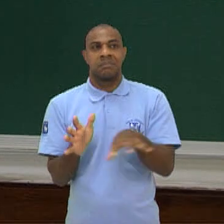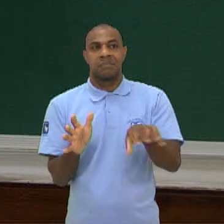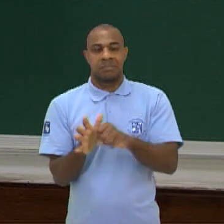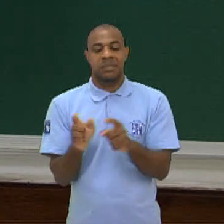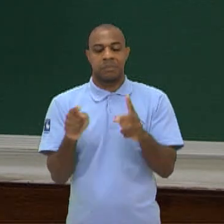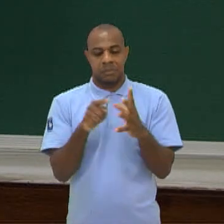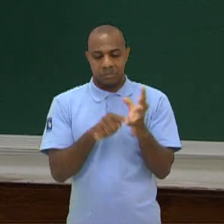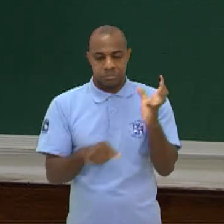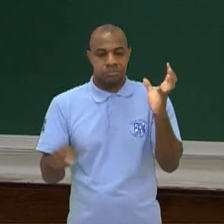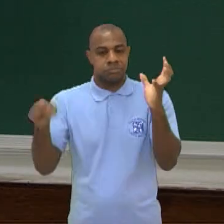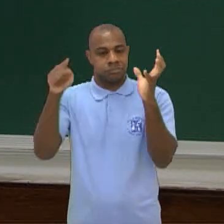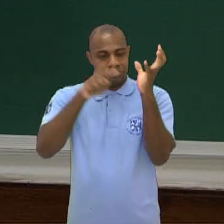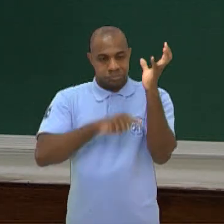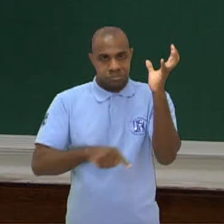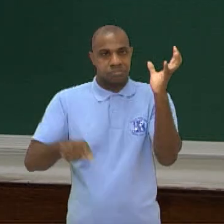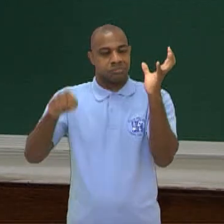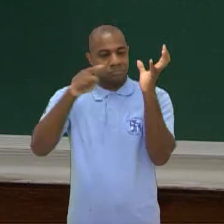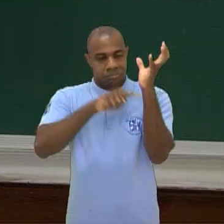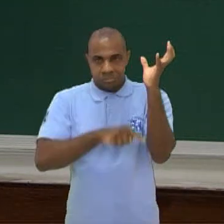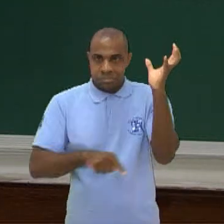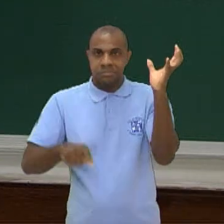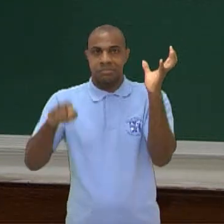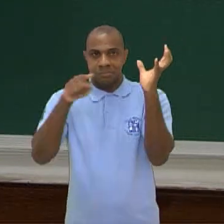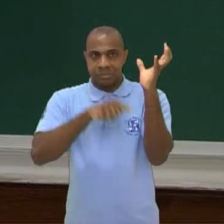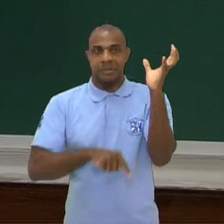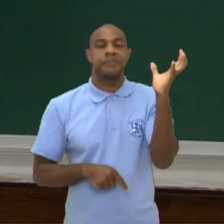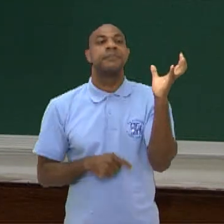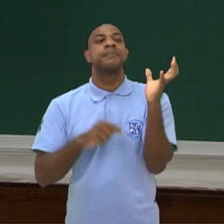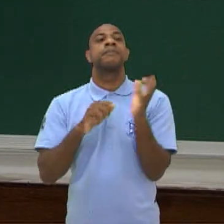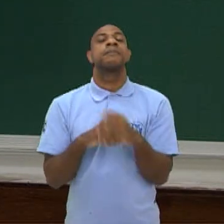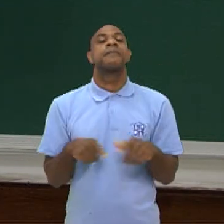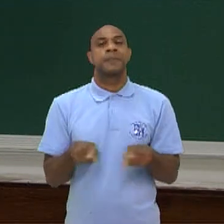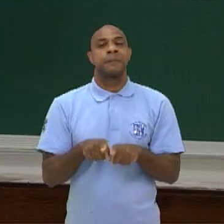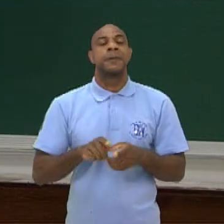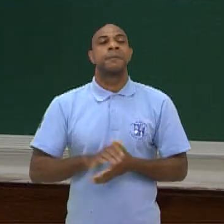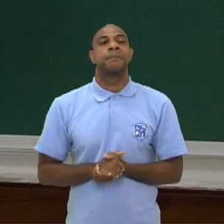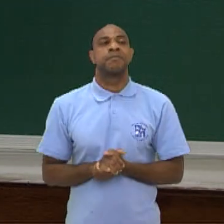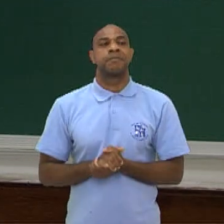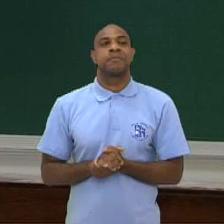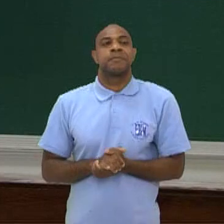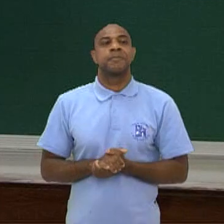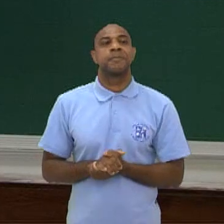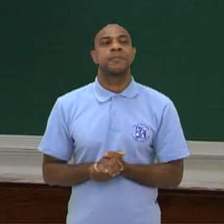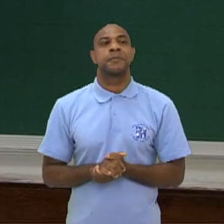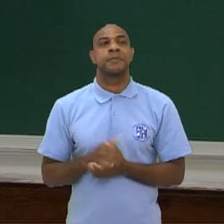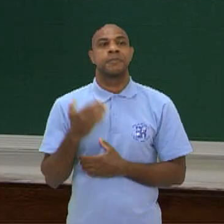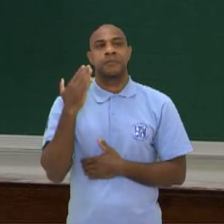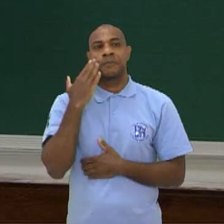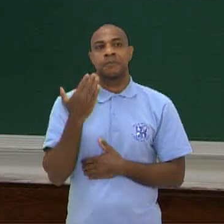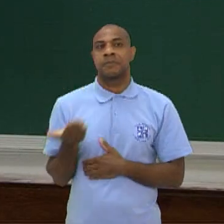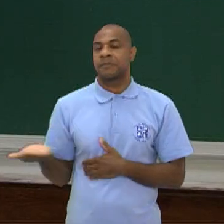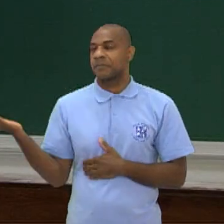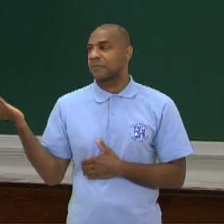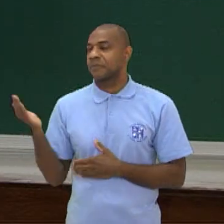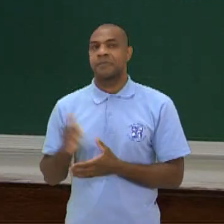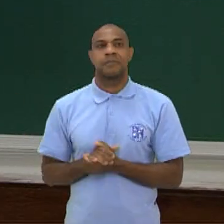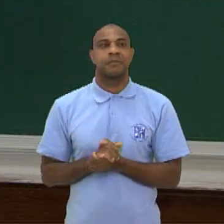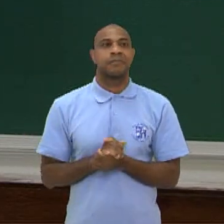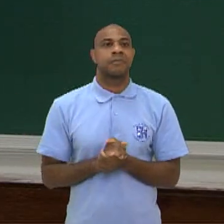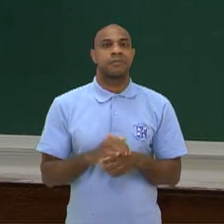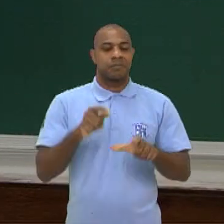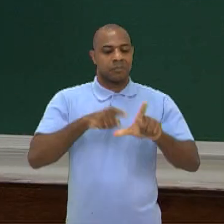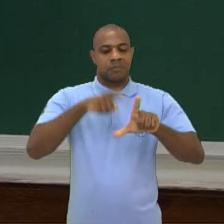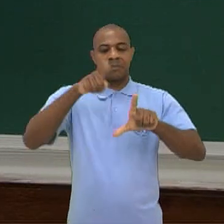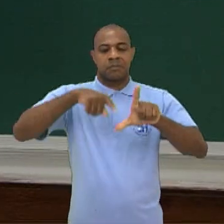durante o ciclo da fotossíntese, a planta está produzindo oxigênio para a gente, tá? E para todos os seres vivos e para ela, inclusive. Olha só esse gráfico,